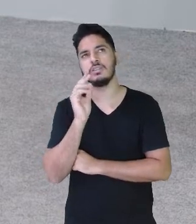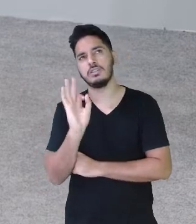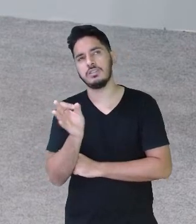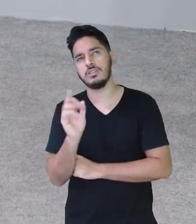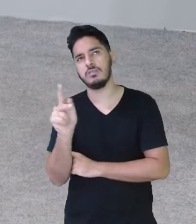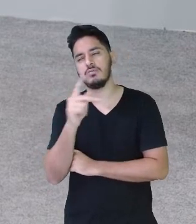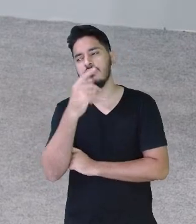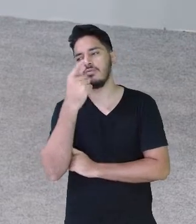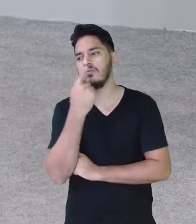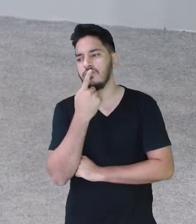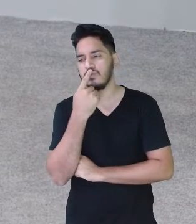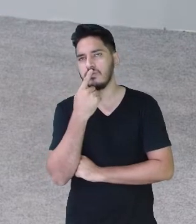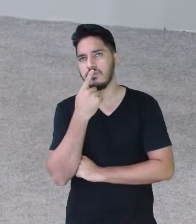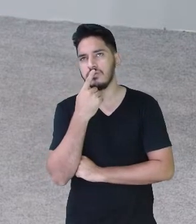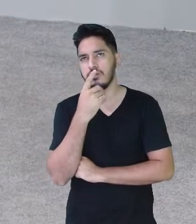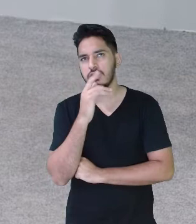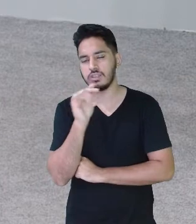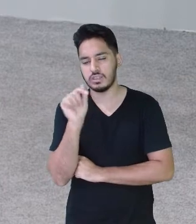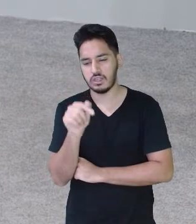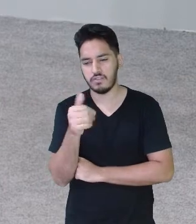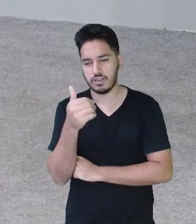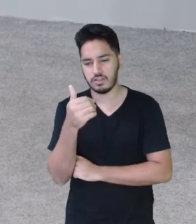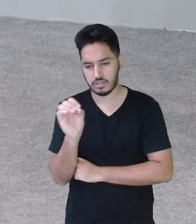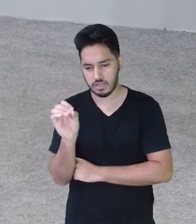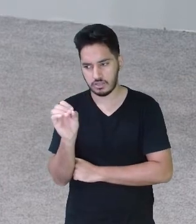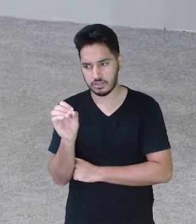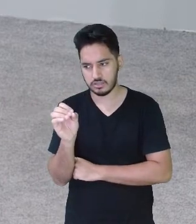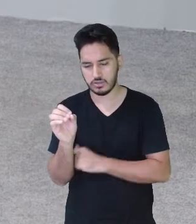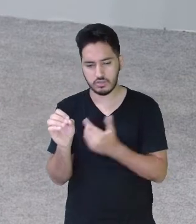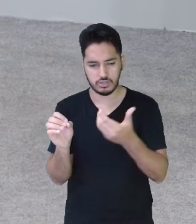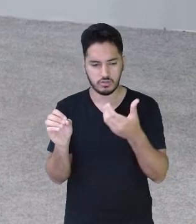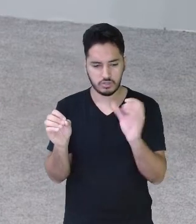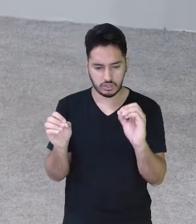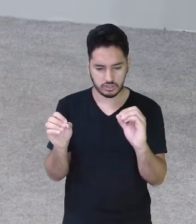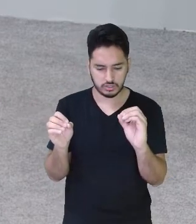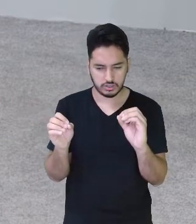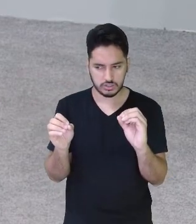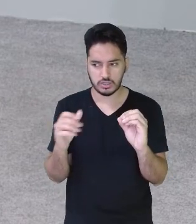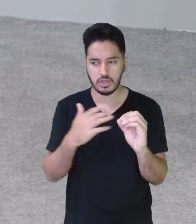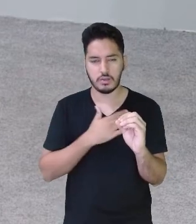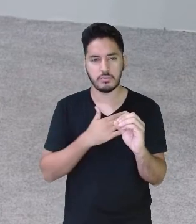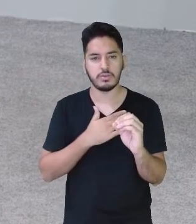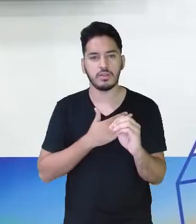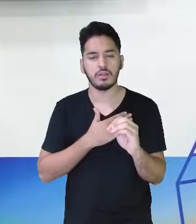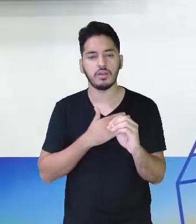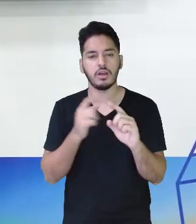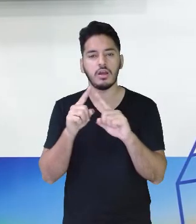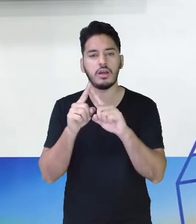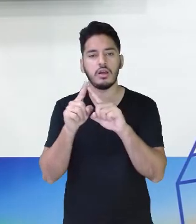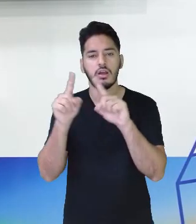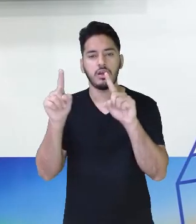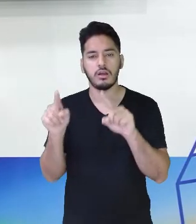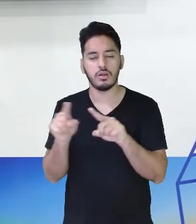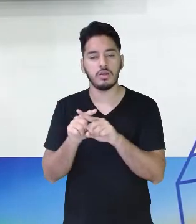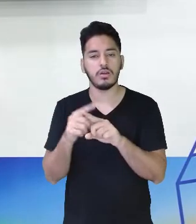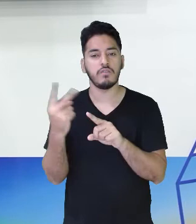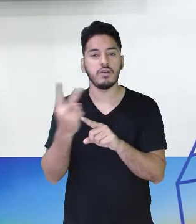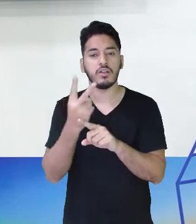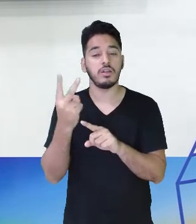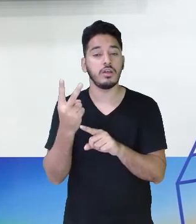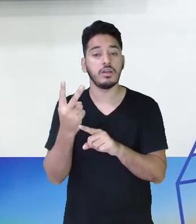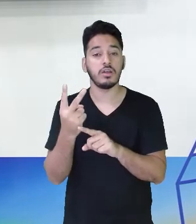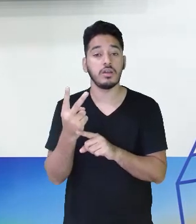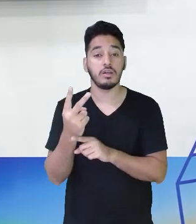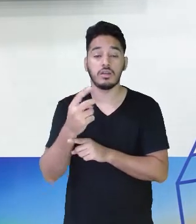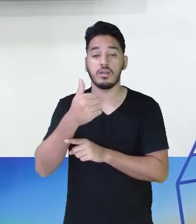se aqui vale 10 e eu tenho 10 desse, a minha plaquinha vai valer quanto? 100.